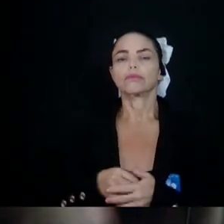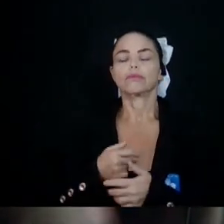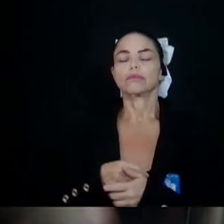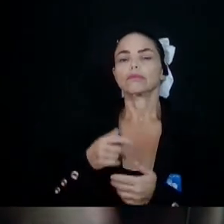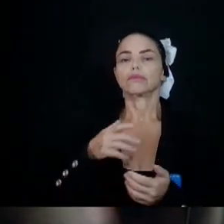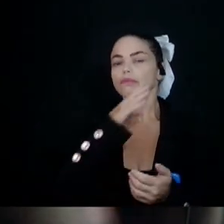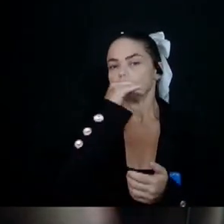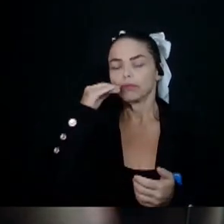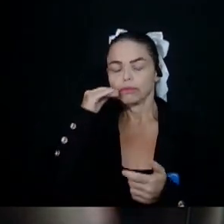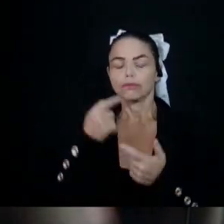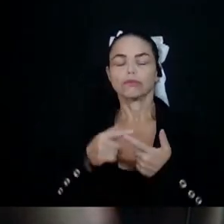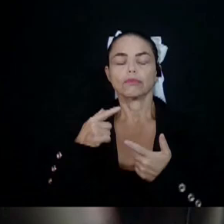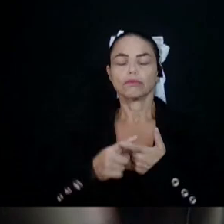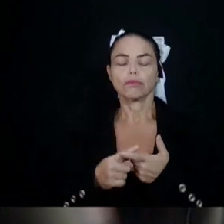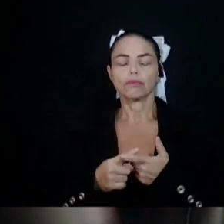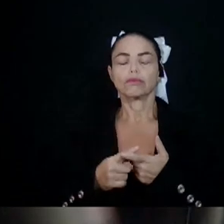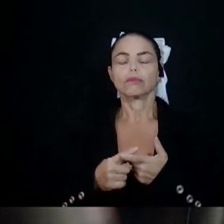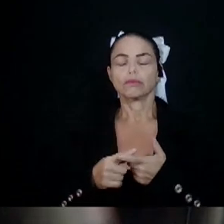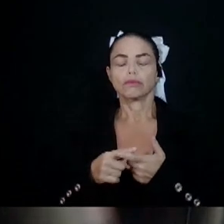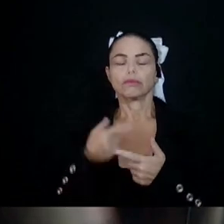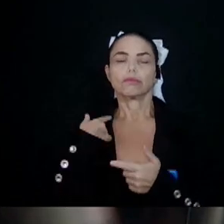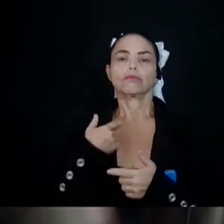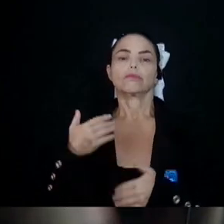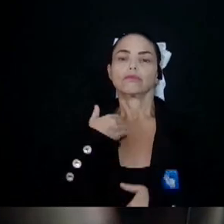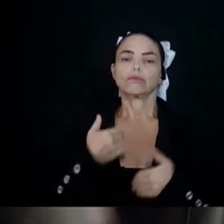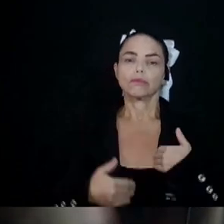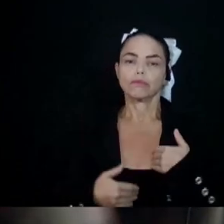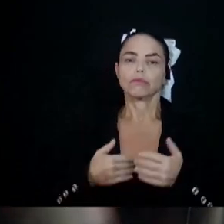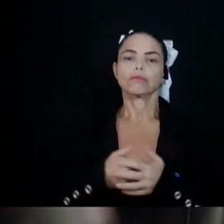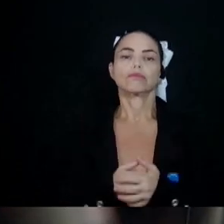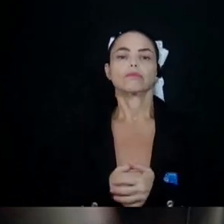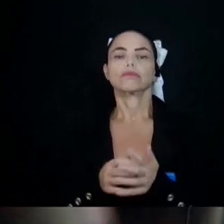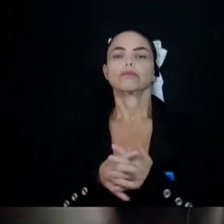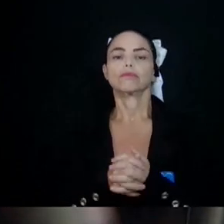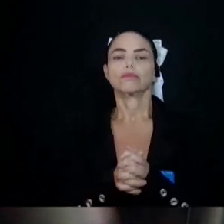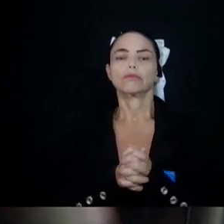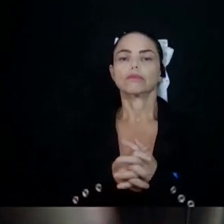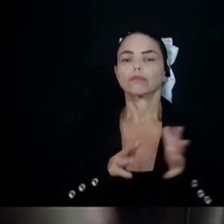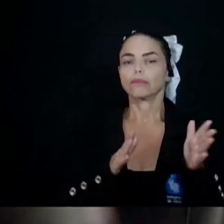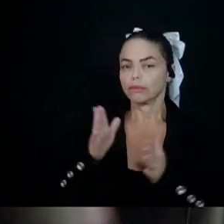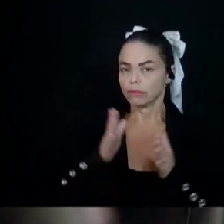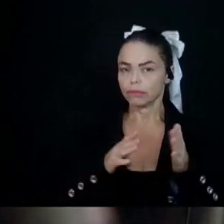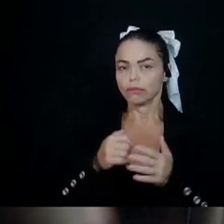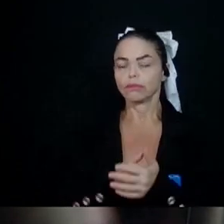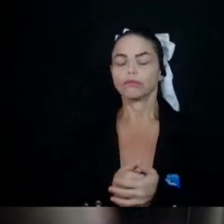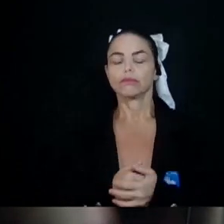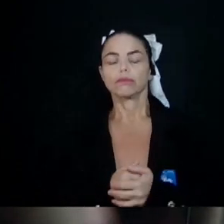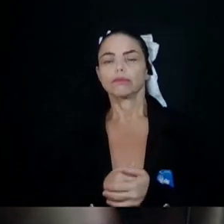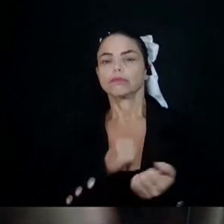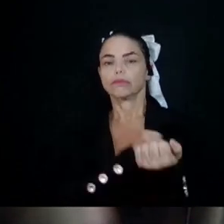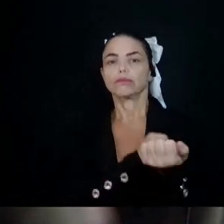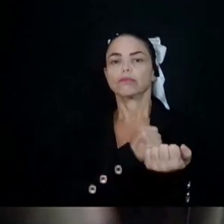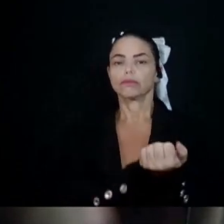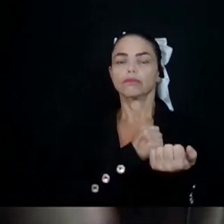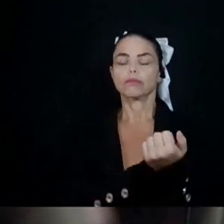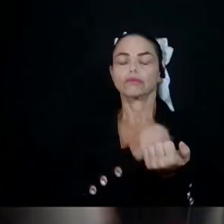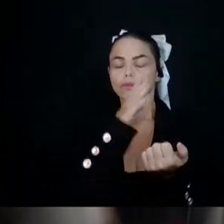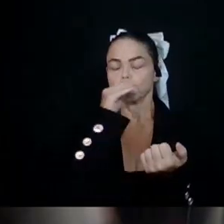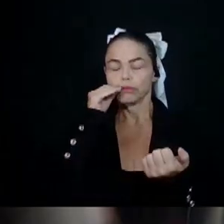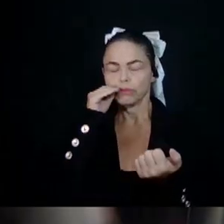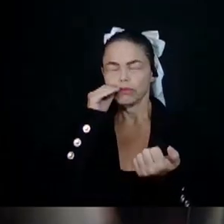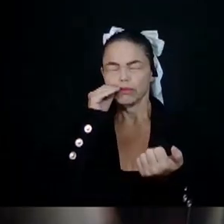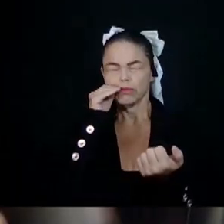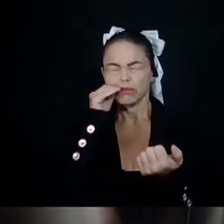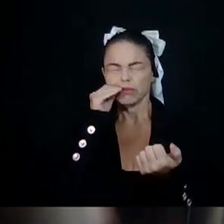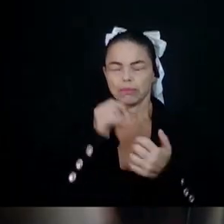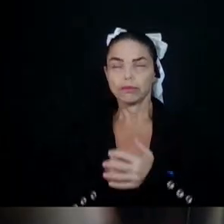adolescente, por questões fisiológicas, porque nesse período os adolescentes e as crianças estão no